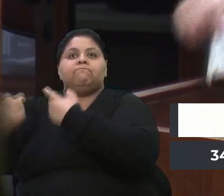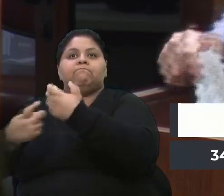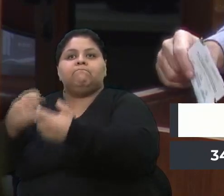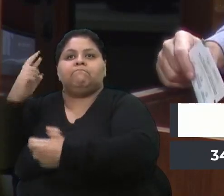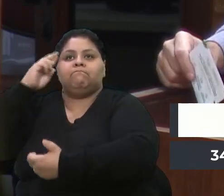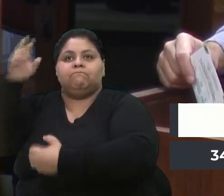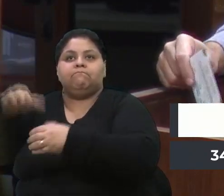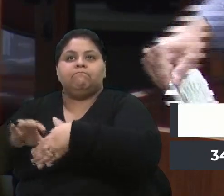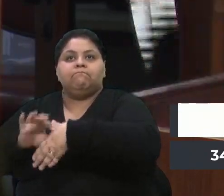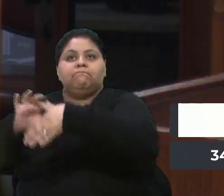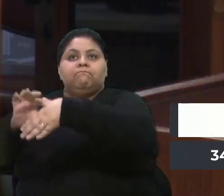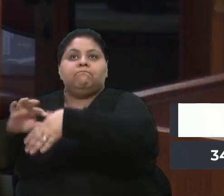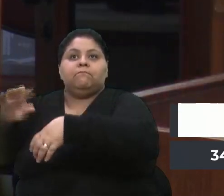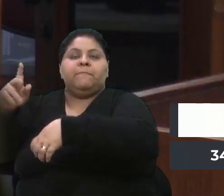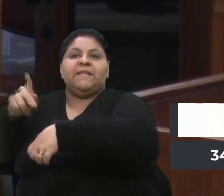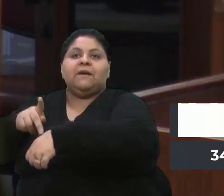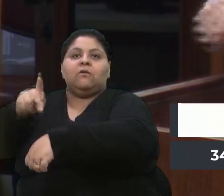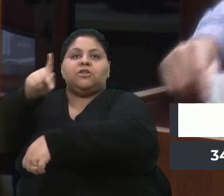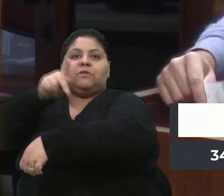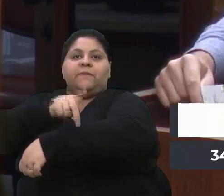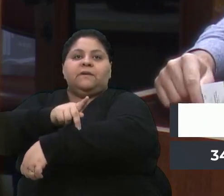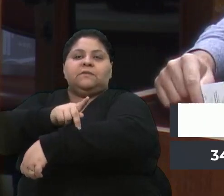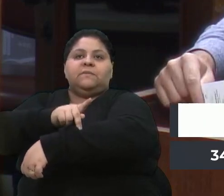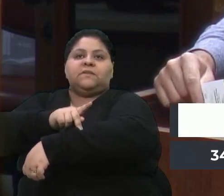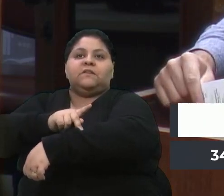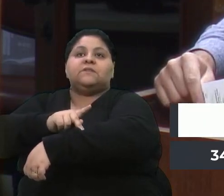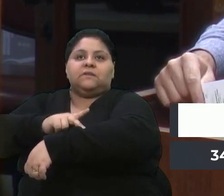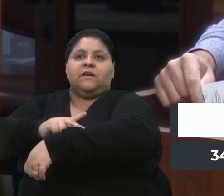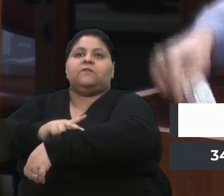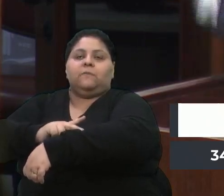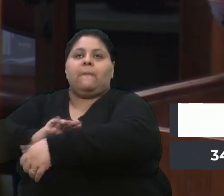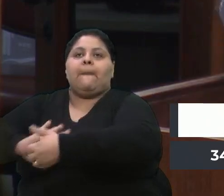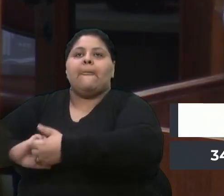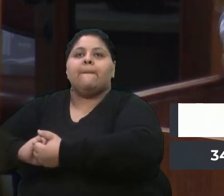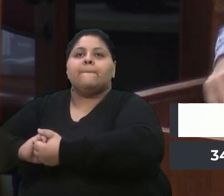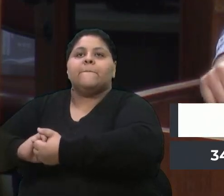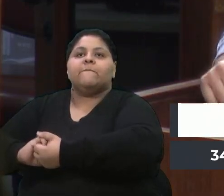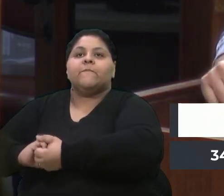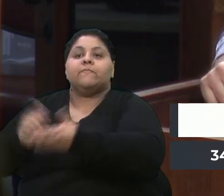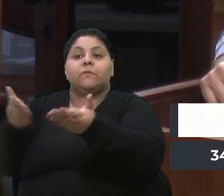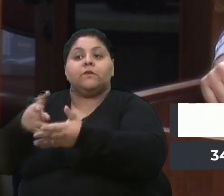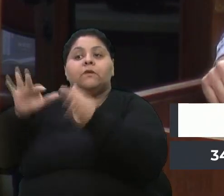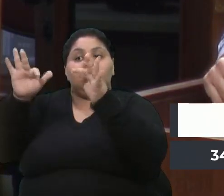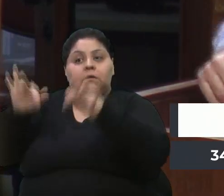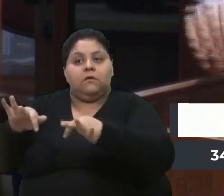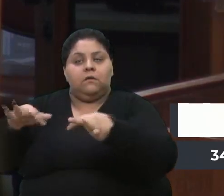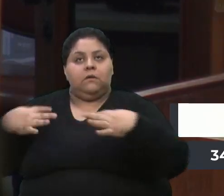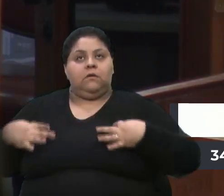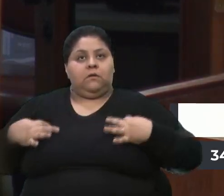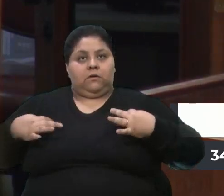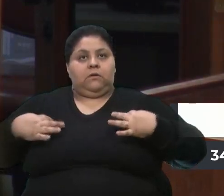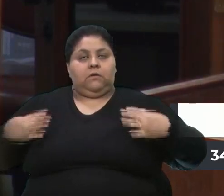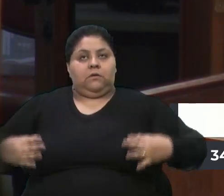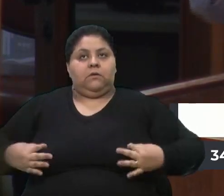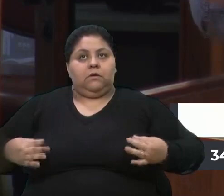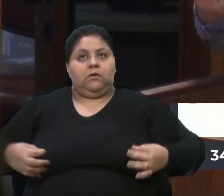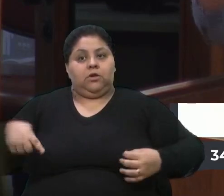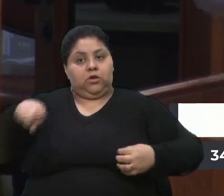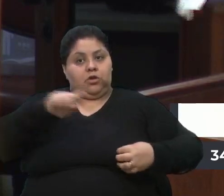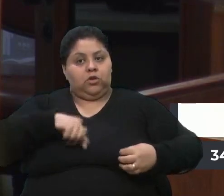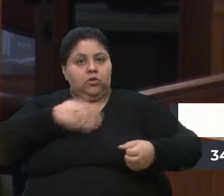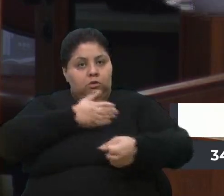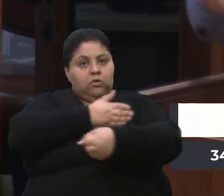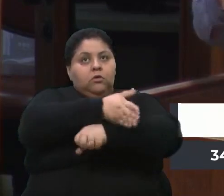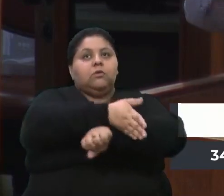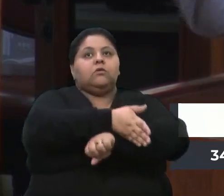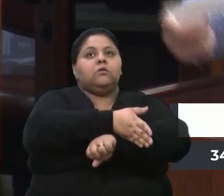coordenador pedagógico para saber a realidade da sobrecarga de trabalho. E para finalizar a questão dos uniformes. Nós aprovamos aqui nessa casa